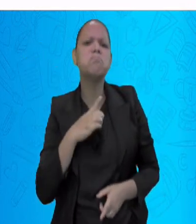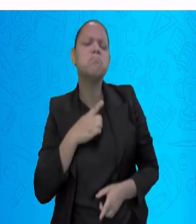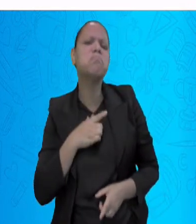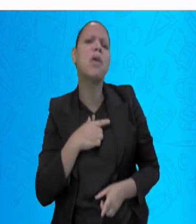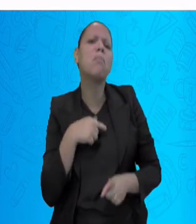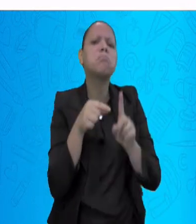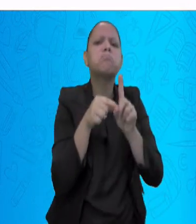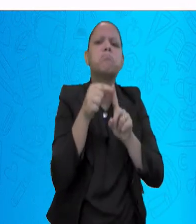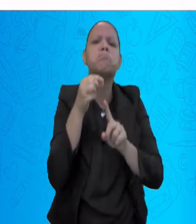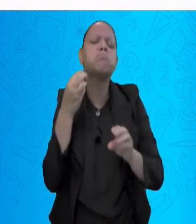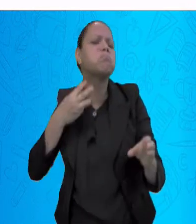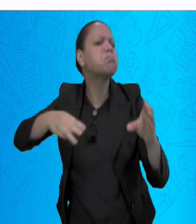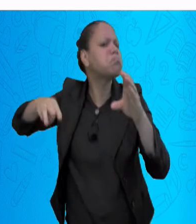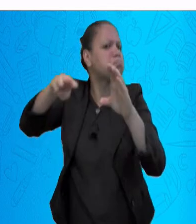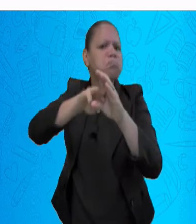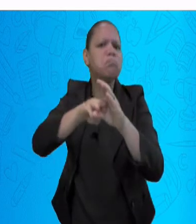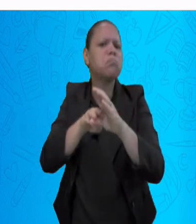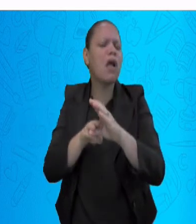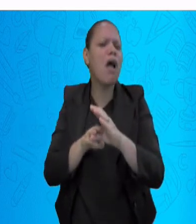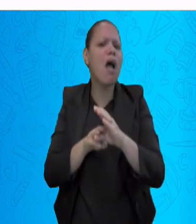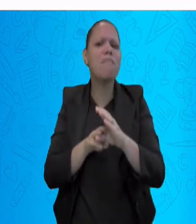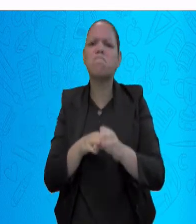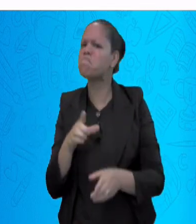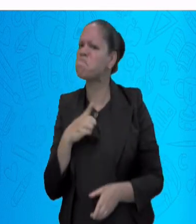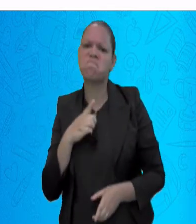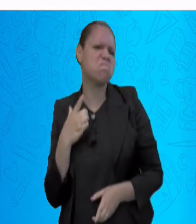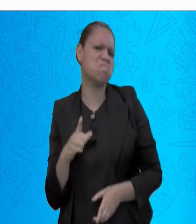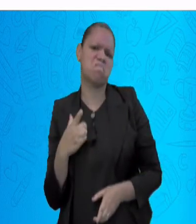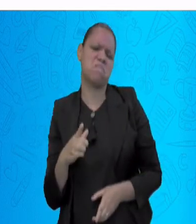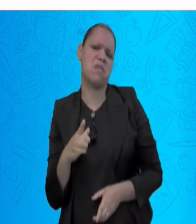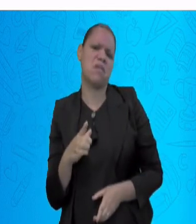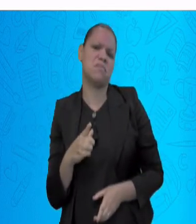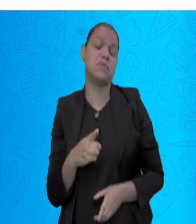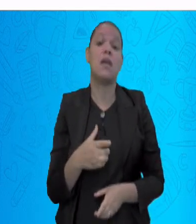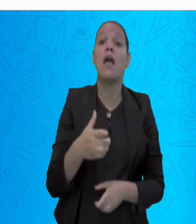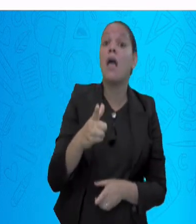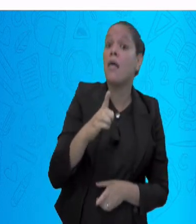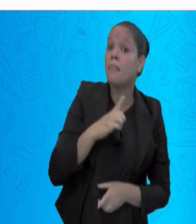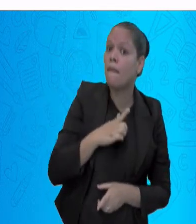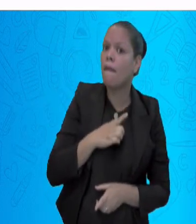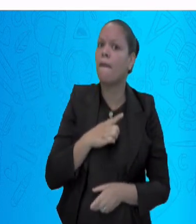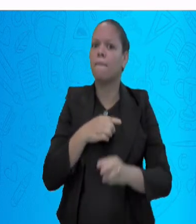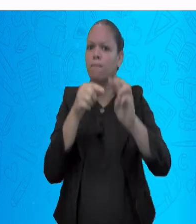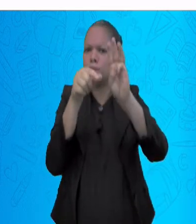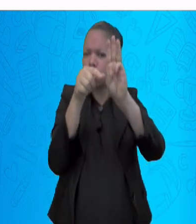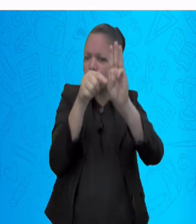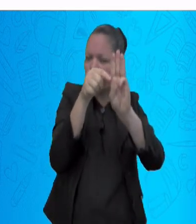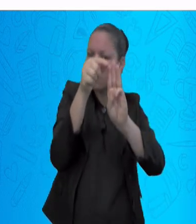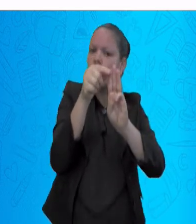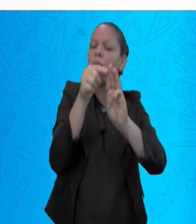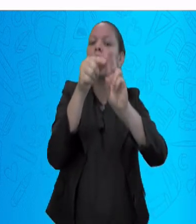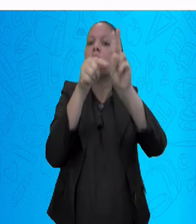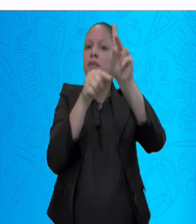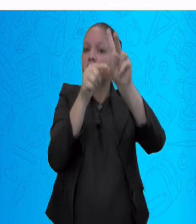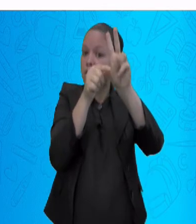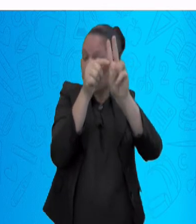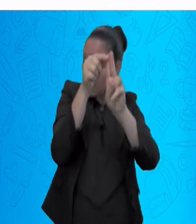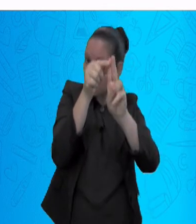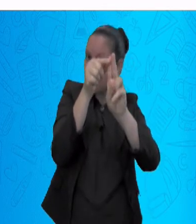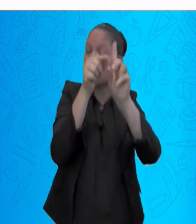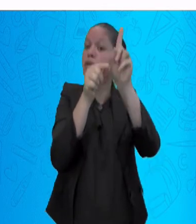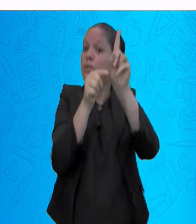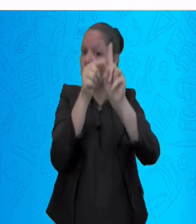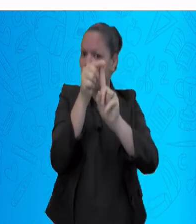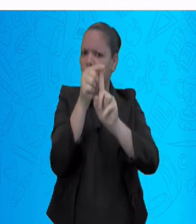Não, não temos unidade de milhar. Temos centenas, dezenas e unidades. Então, vamos contar aqui